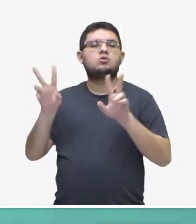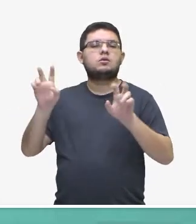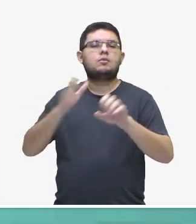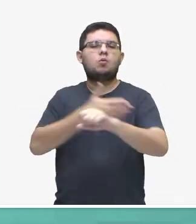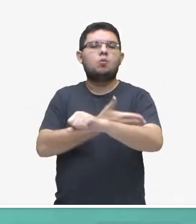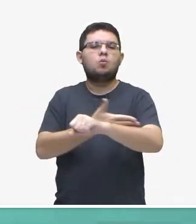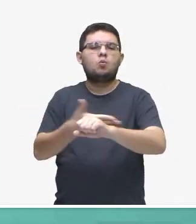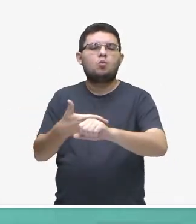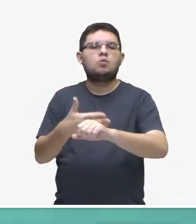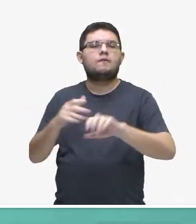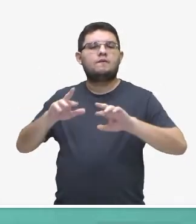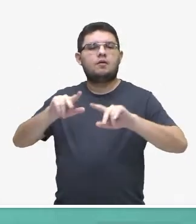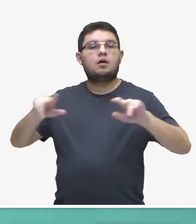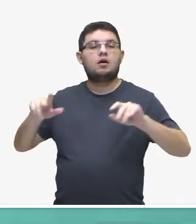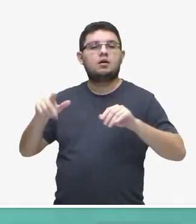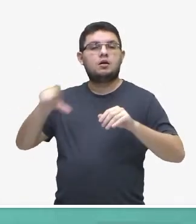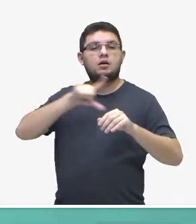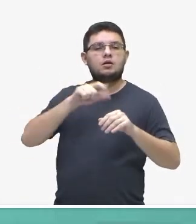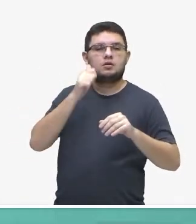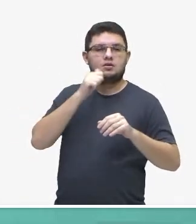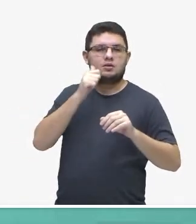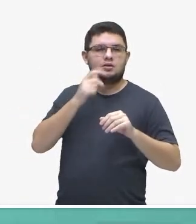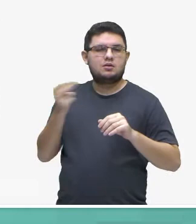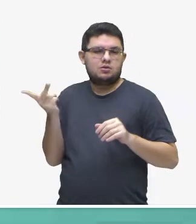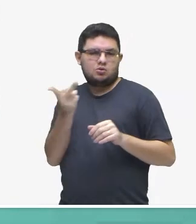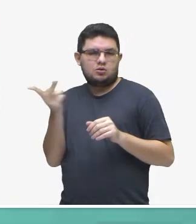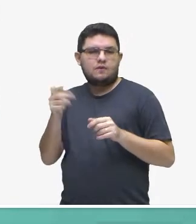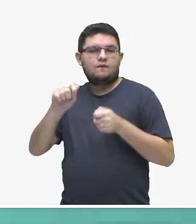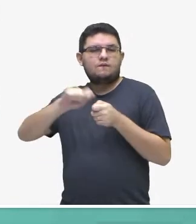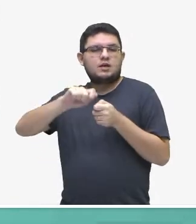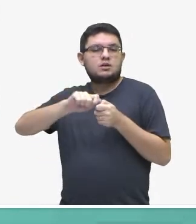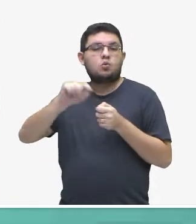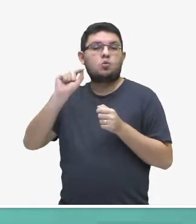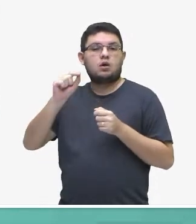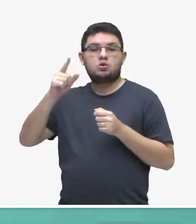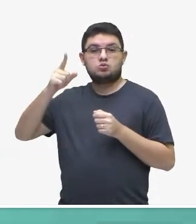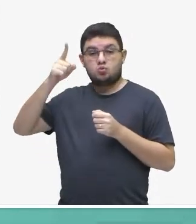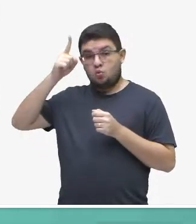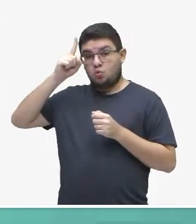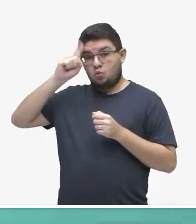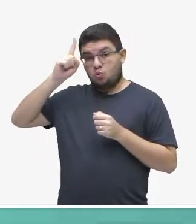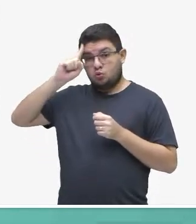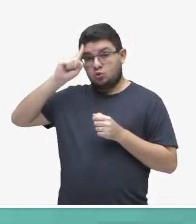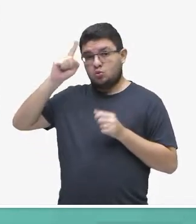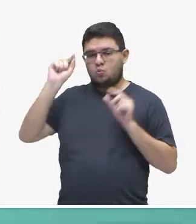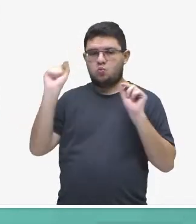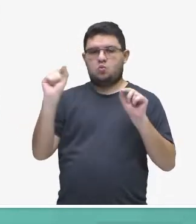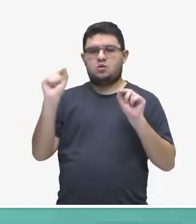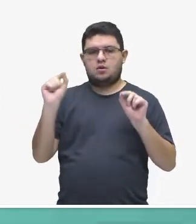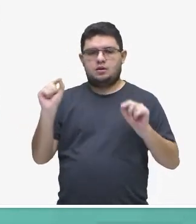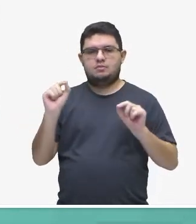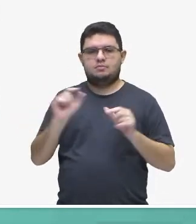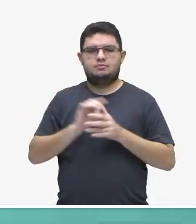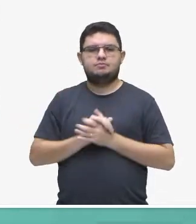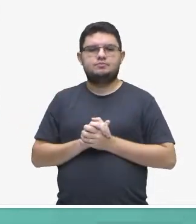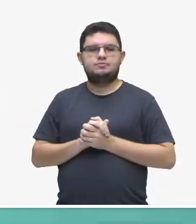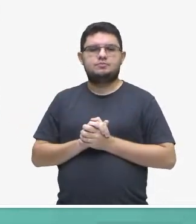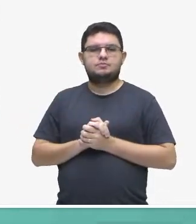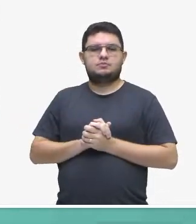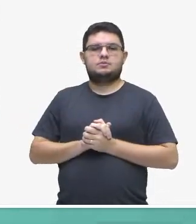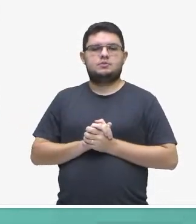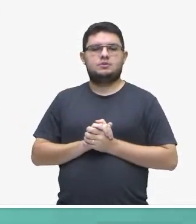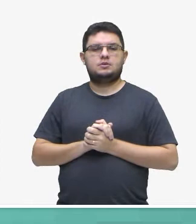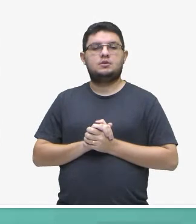elas estavam fazendo, do que a Vitória faz, né? Todos os dias. Ali diz, Victoria has meditation class every day.